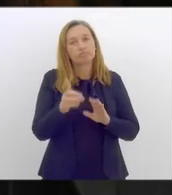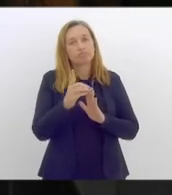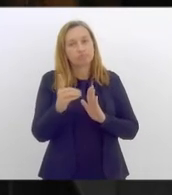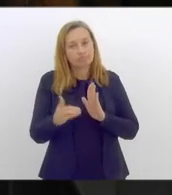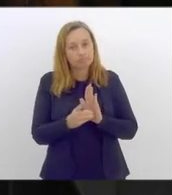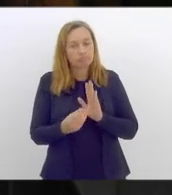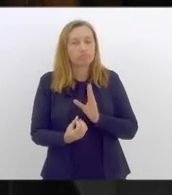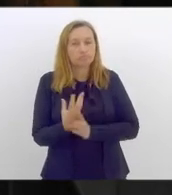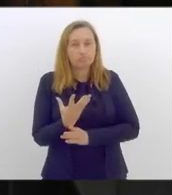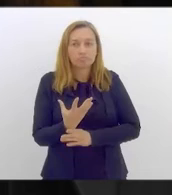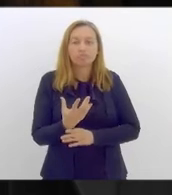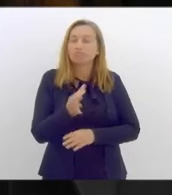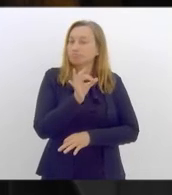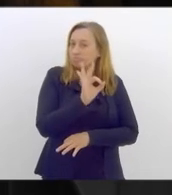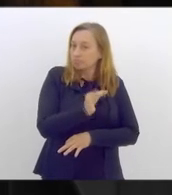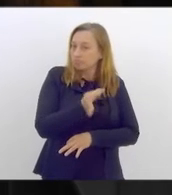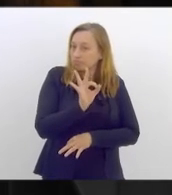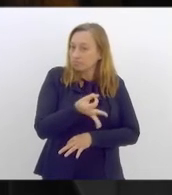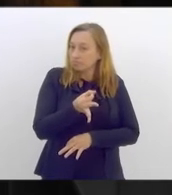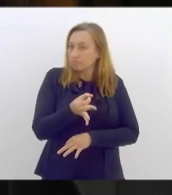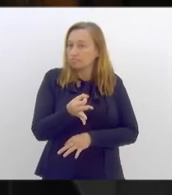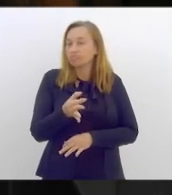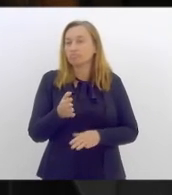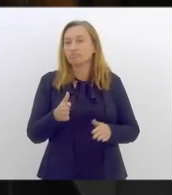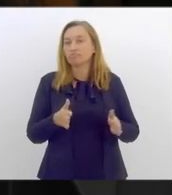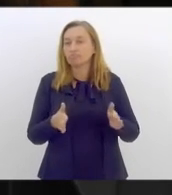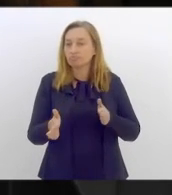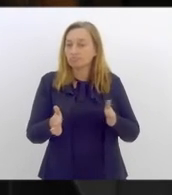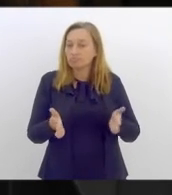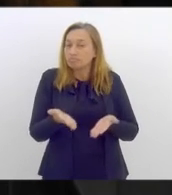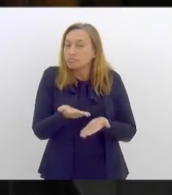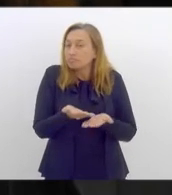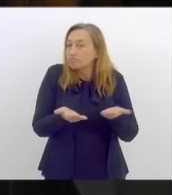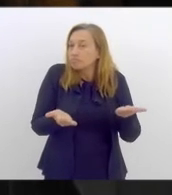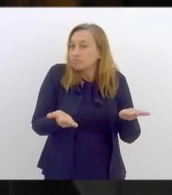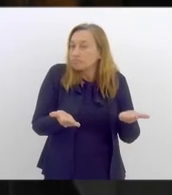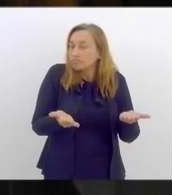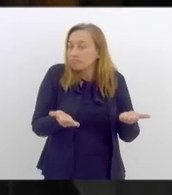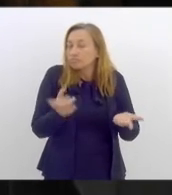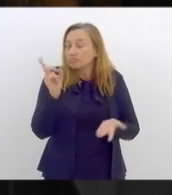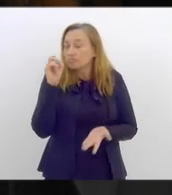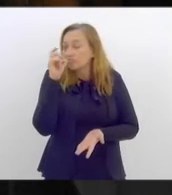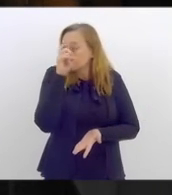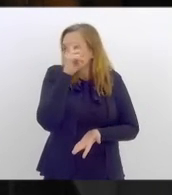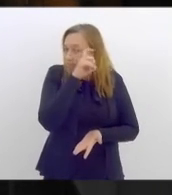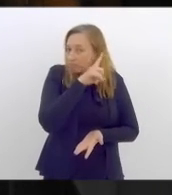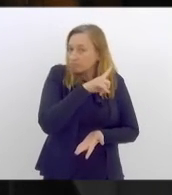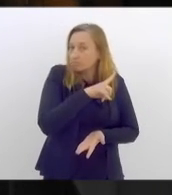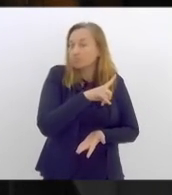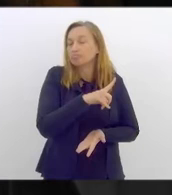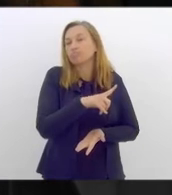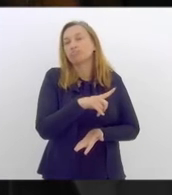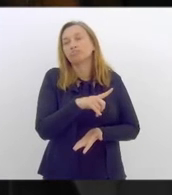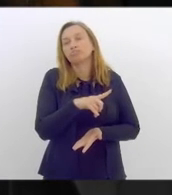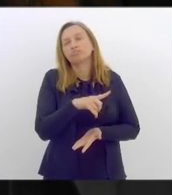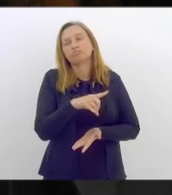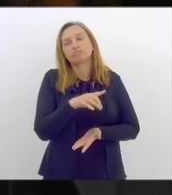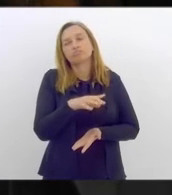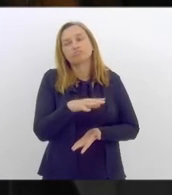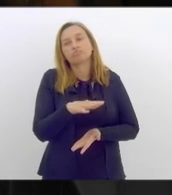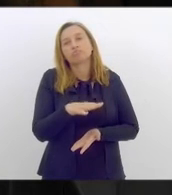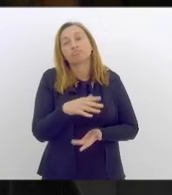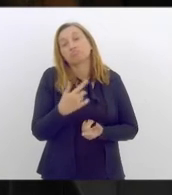e evidentemente esta previsão de perda é difícil de se estimar